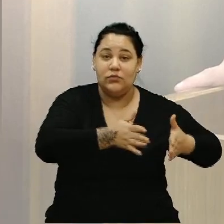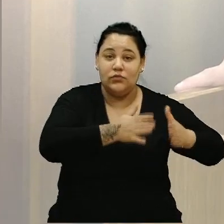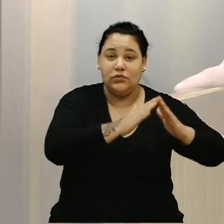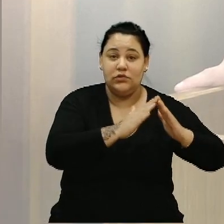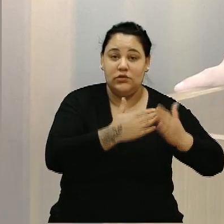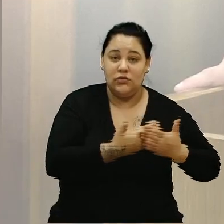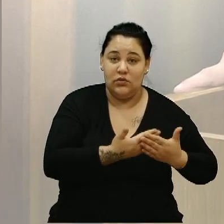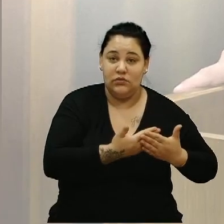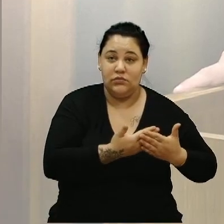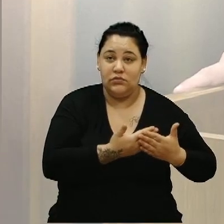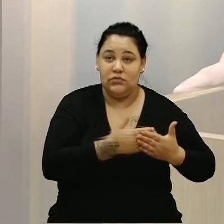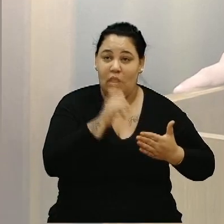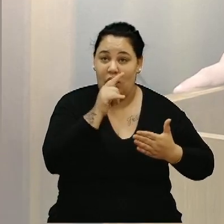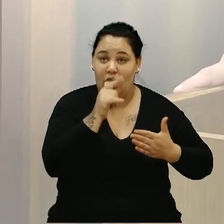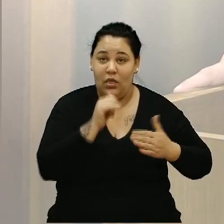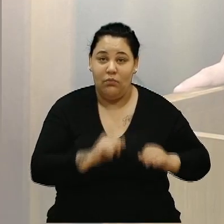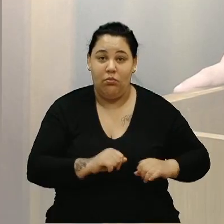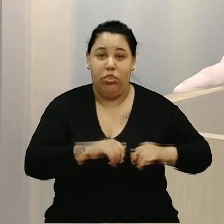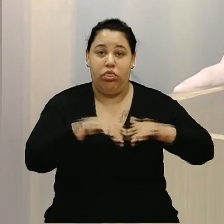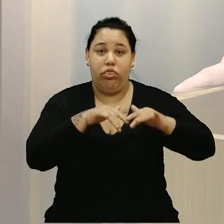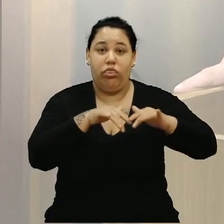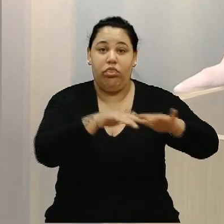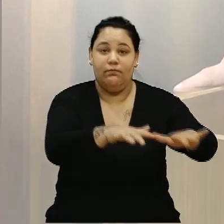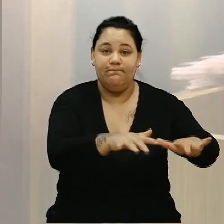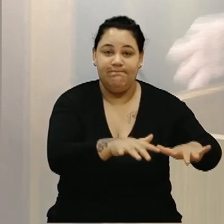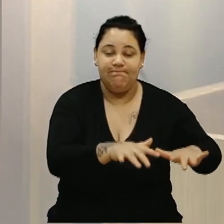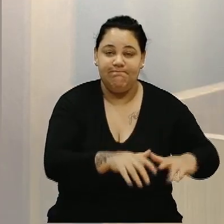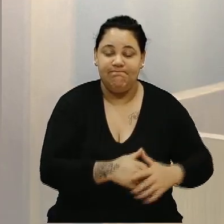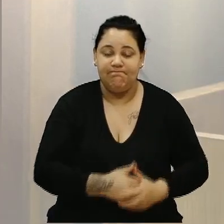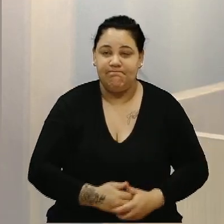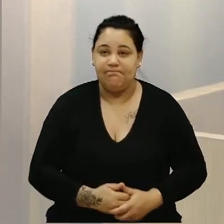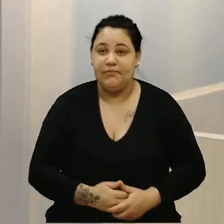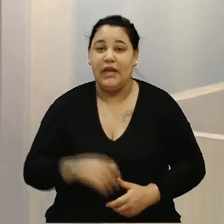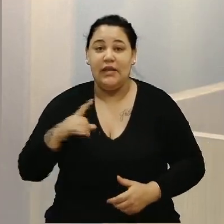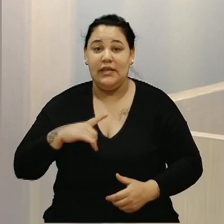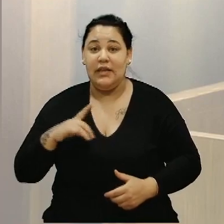o rio acabou lavando. Há uma